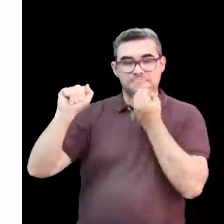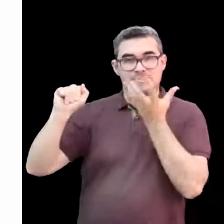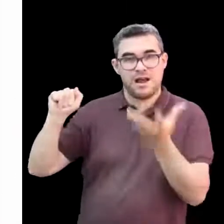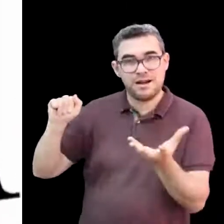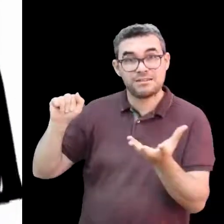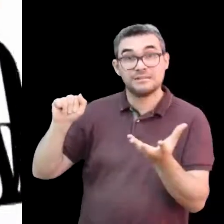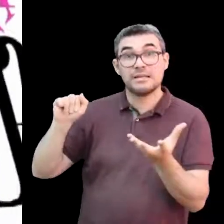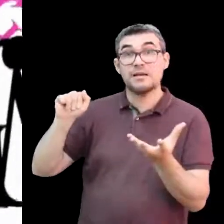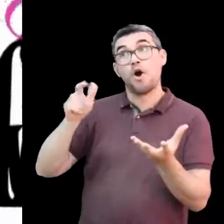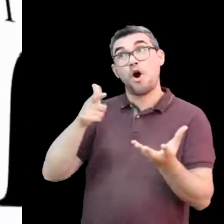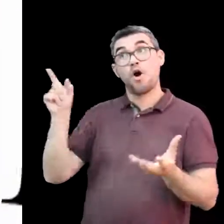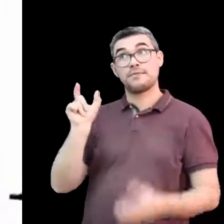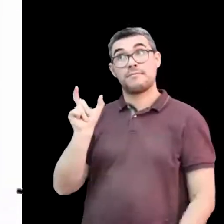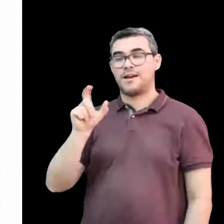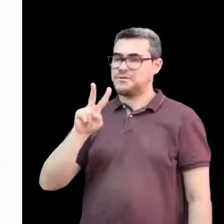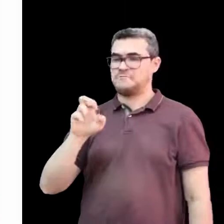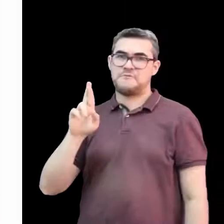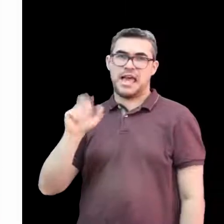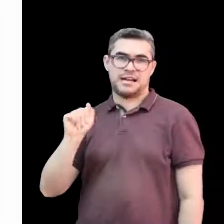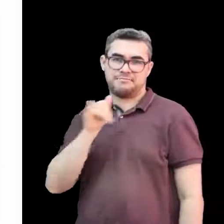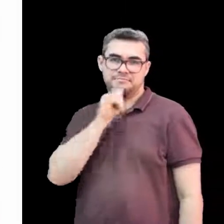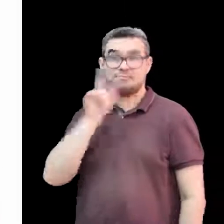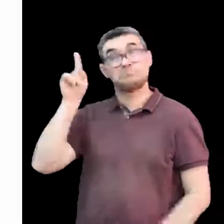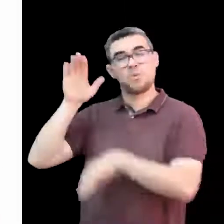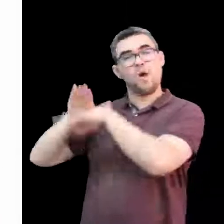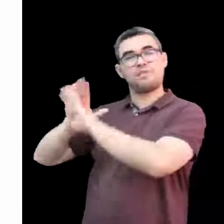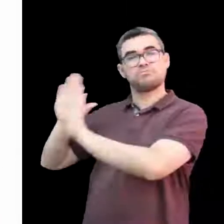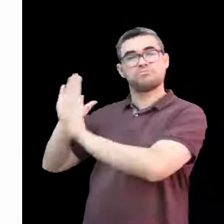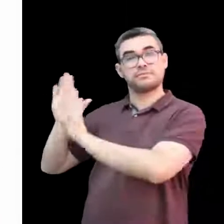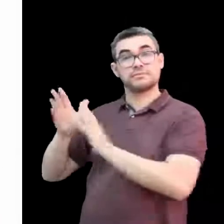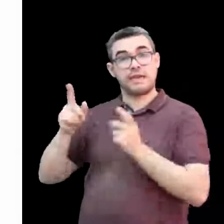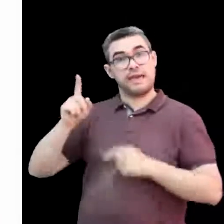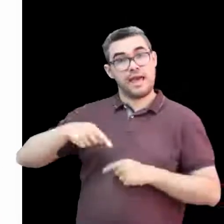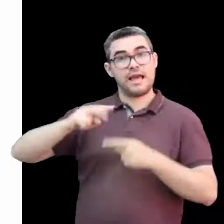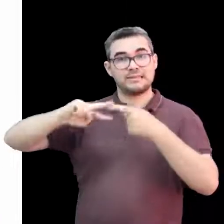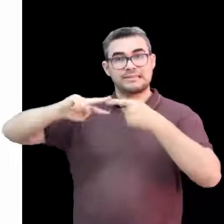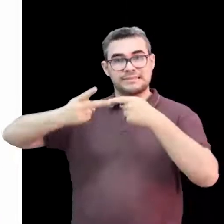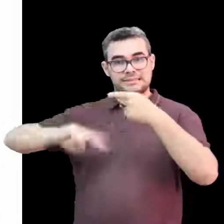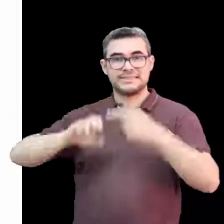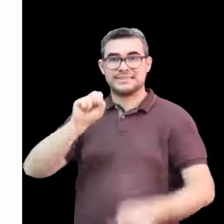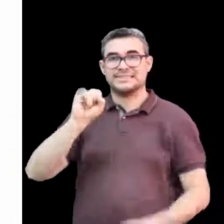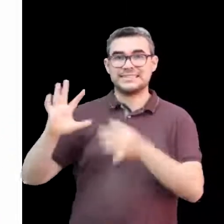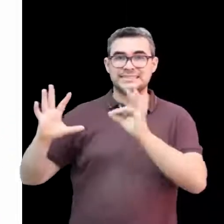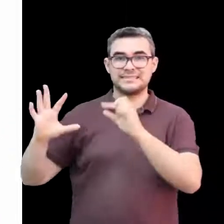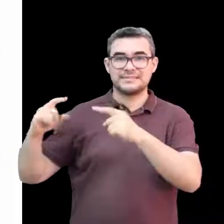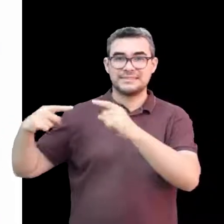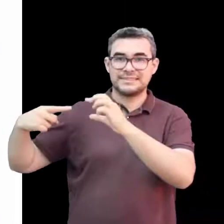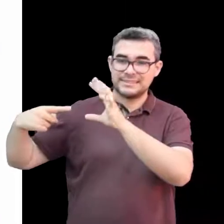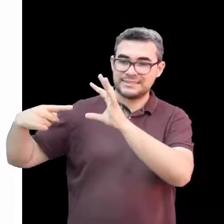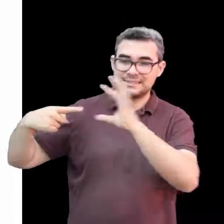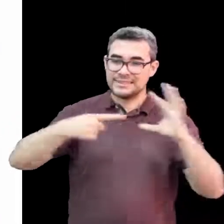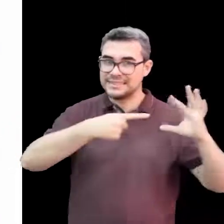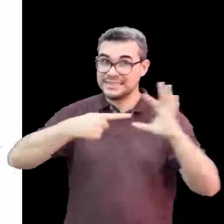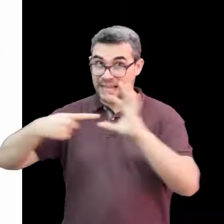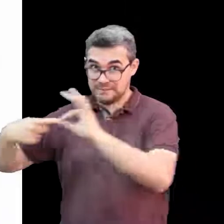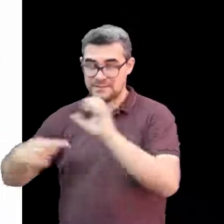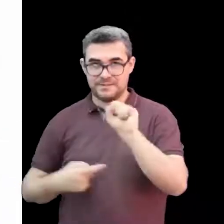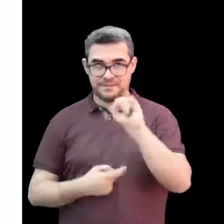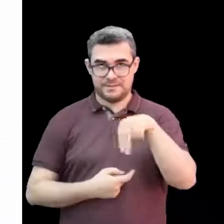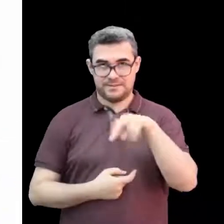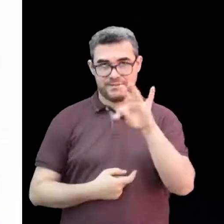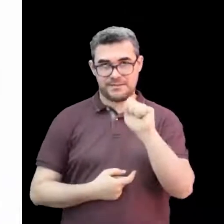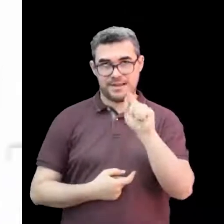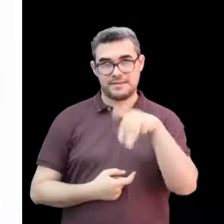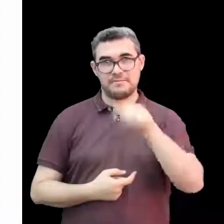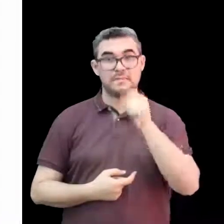exemplo. O paradigma me ajuda a escolher. O sintagma é a regra que hierarquiza os elementos